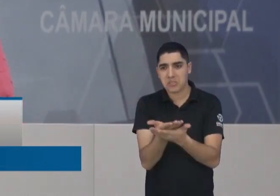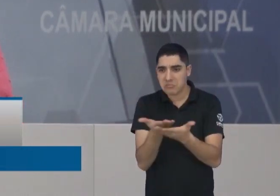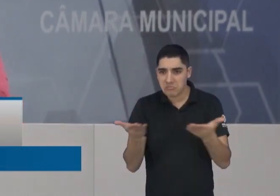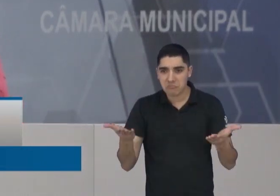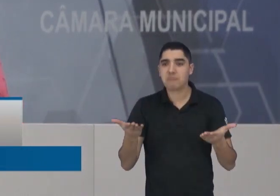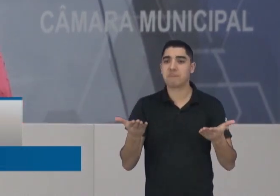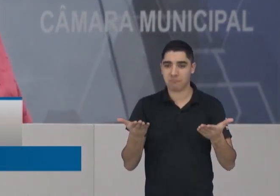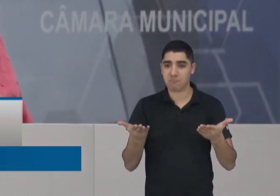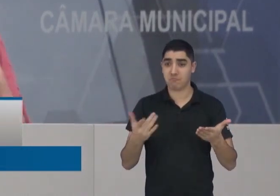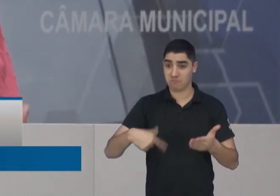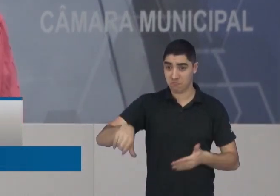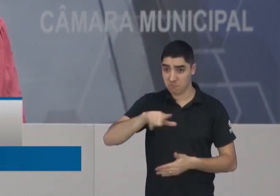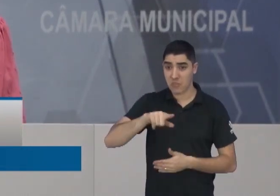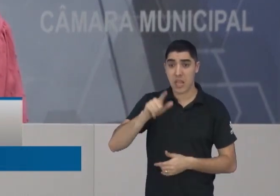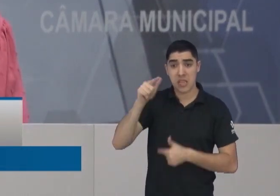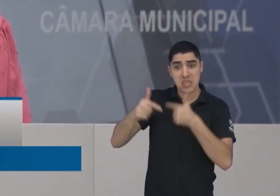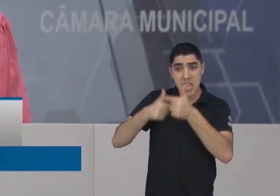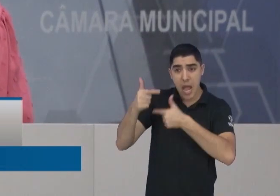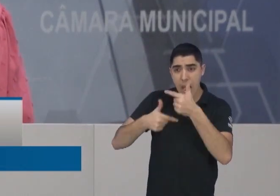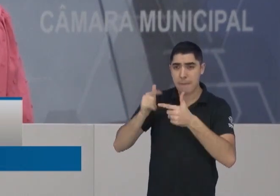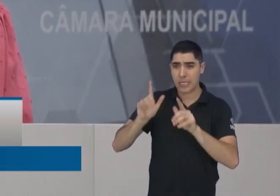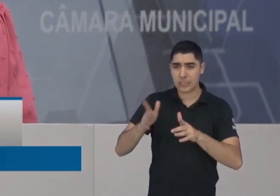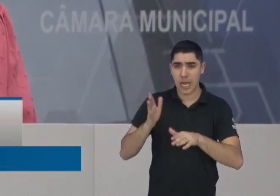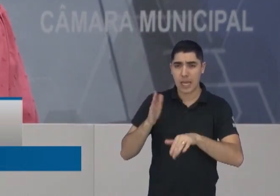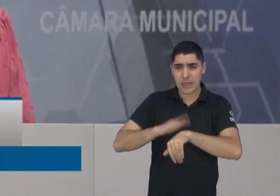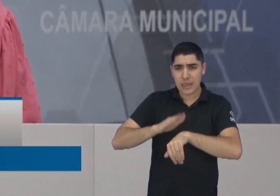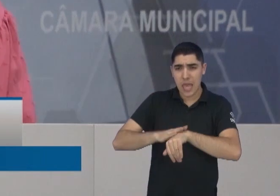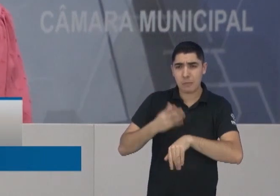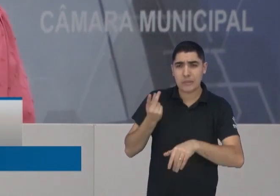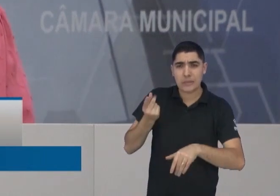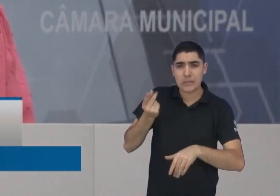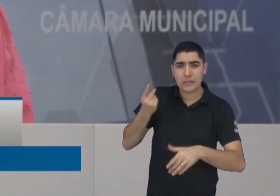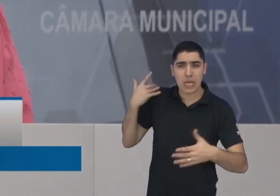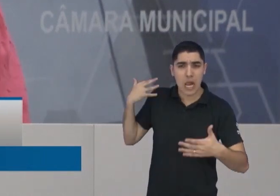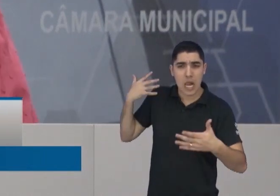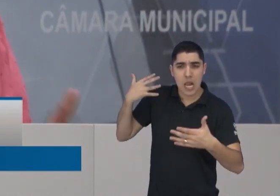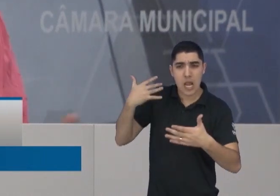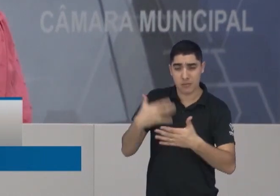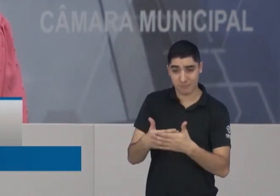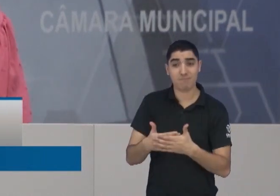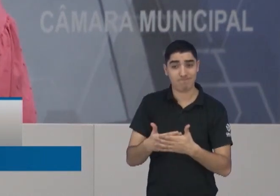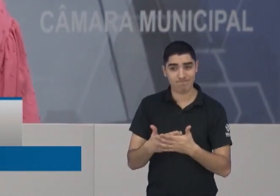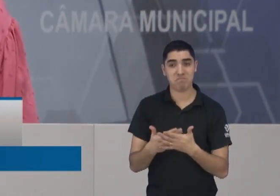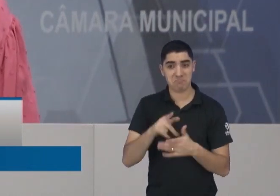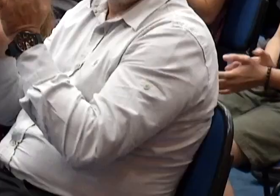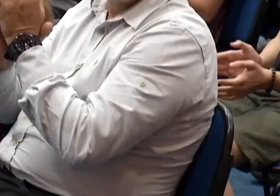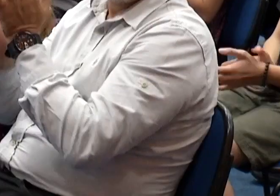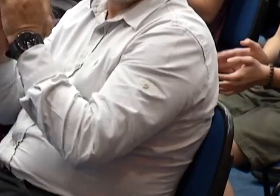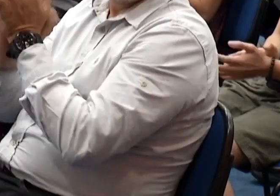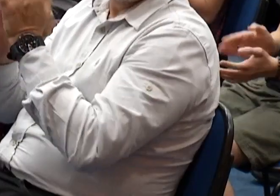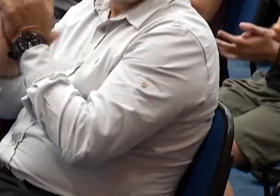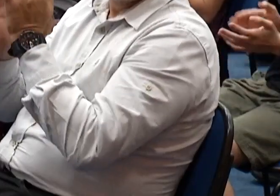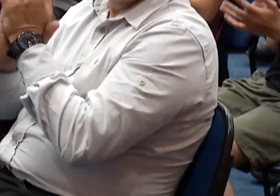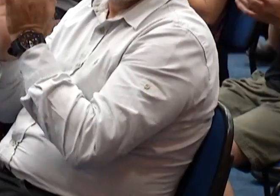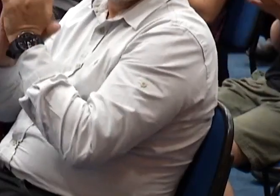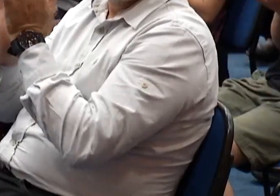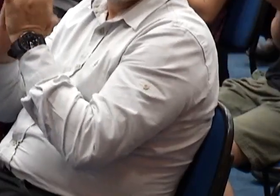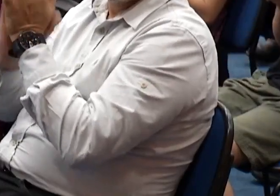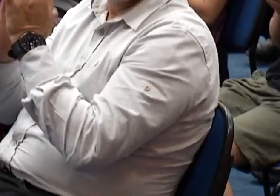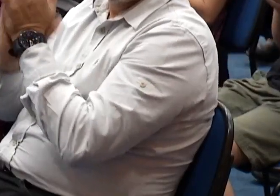que estão atuando há tantos anos no meio e que continuam sempre atualizados para poderem estar aqui.